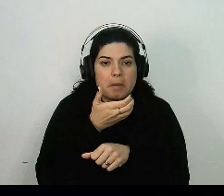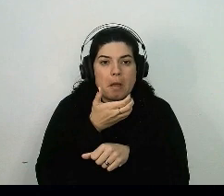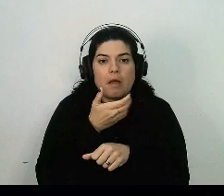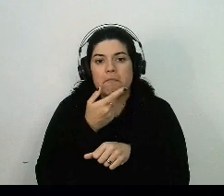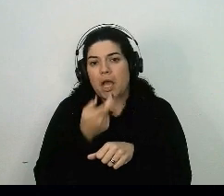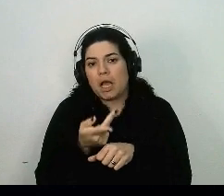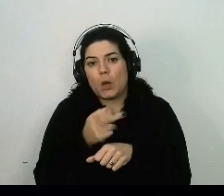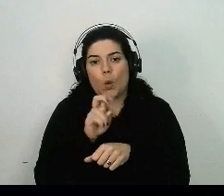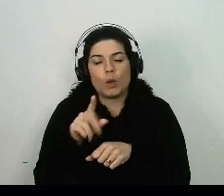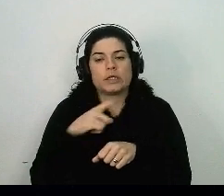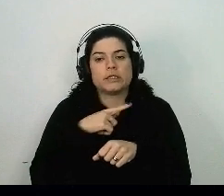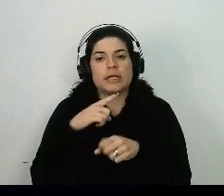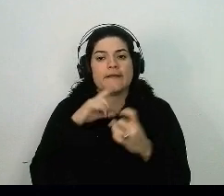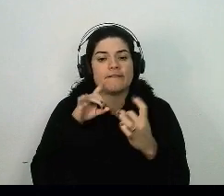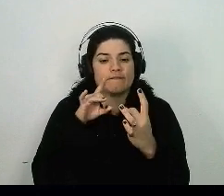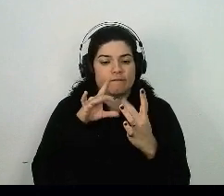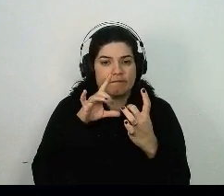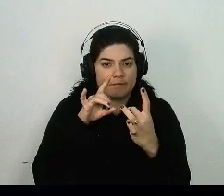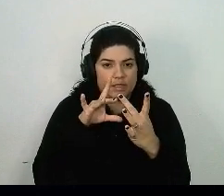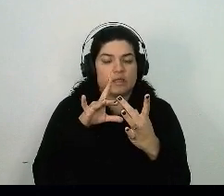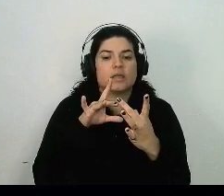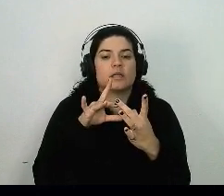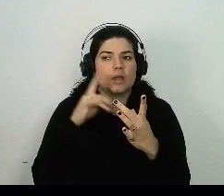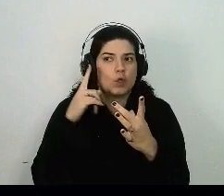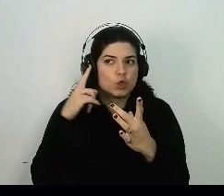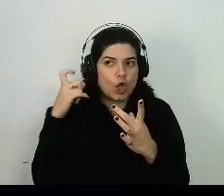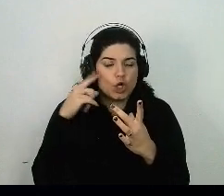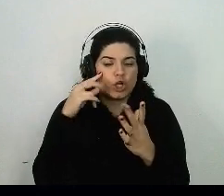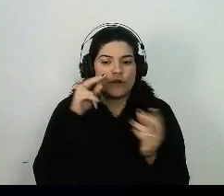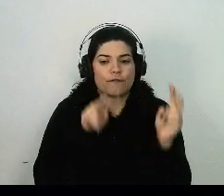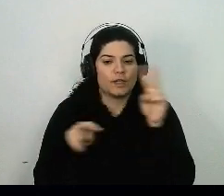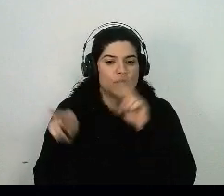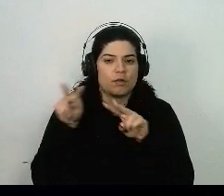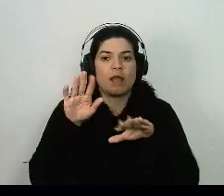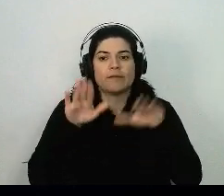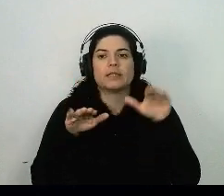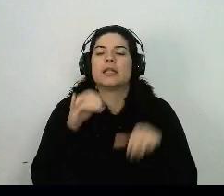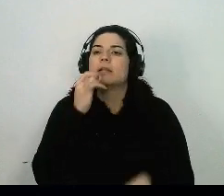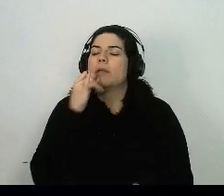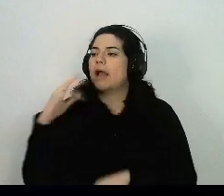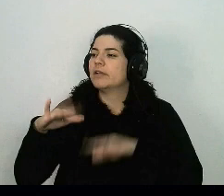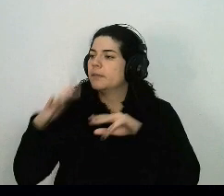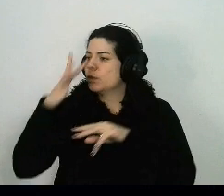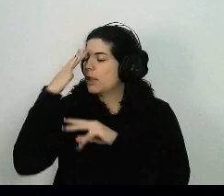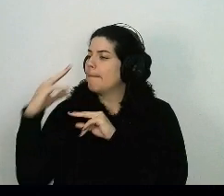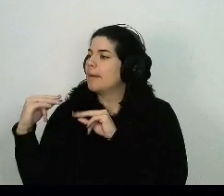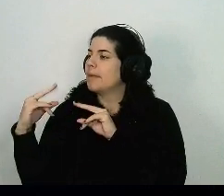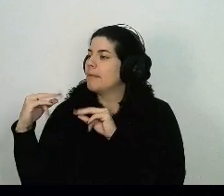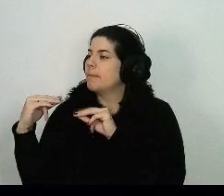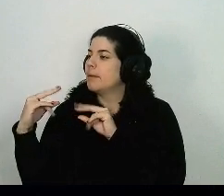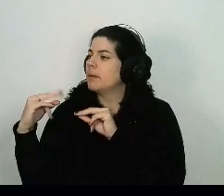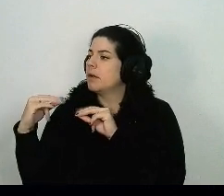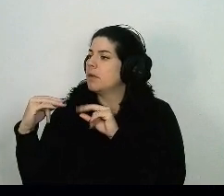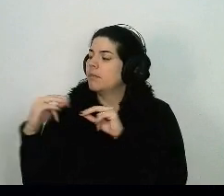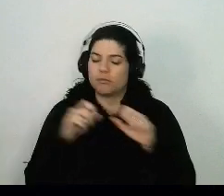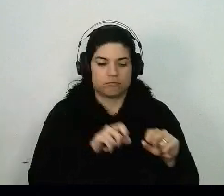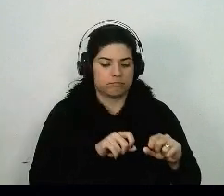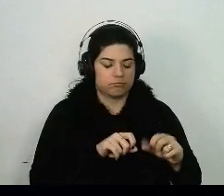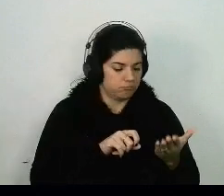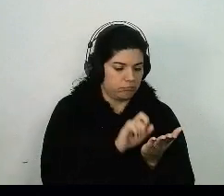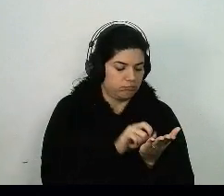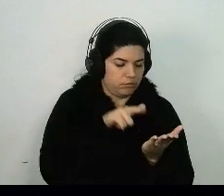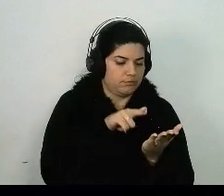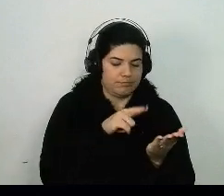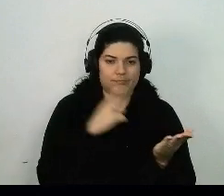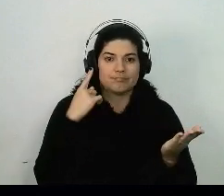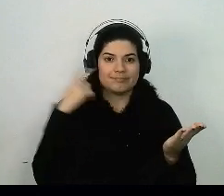feedback sonoro e visual. Então, quantas vezes você não está lá falando, conversando com alguém, de repente você escuta um tundum do Google Assistant. Imagina